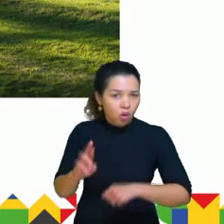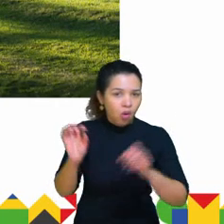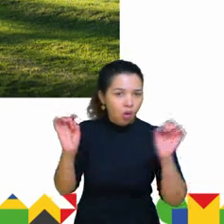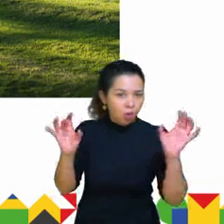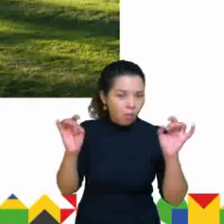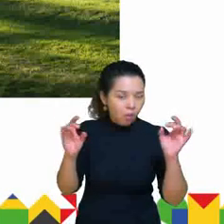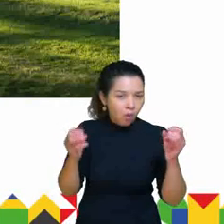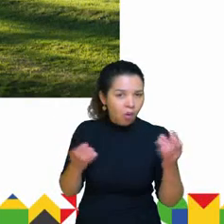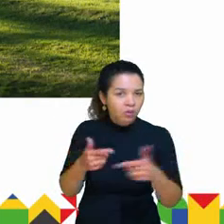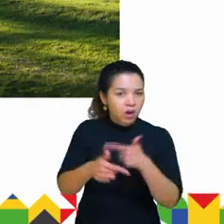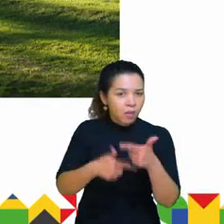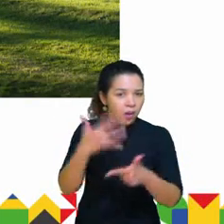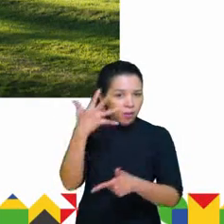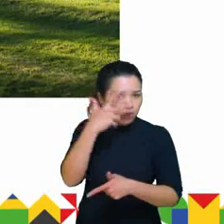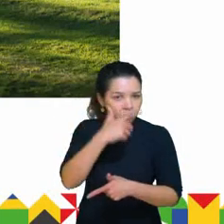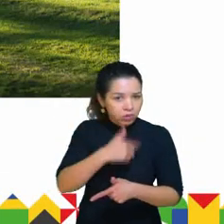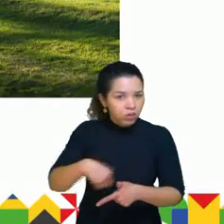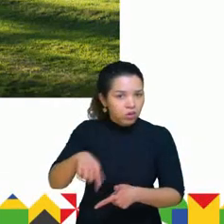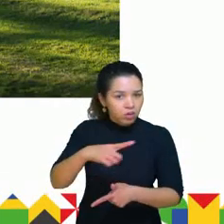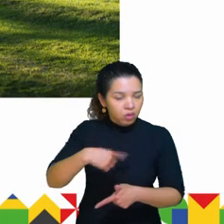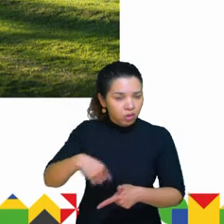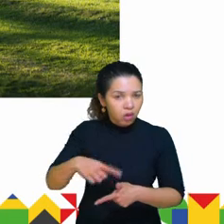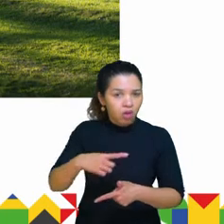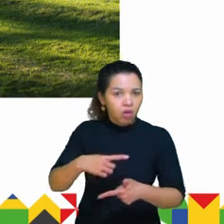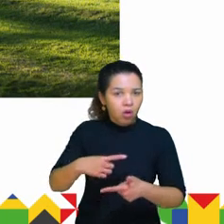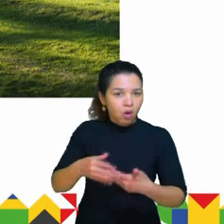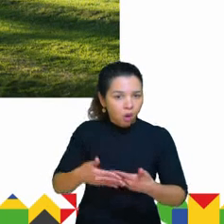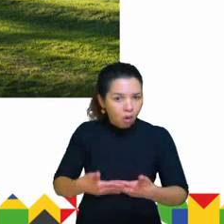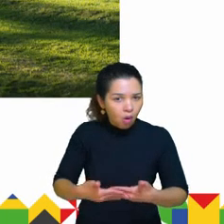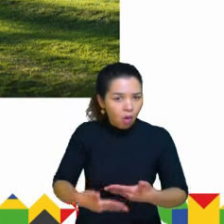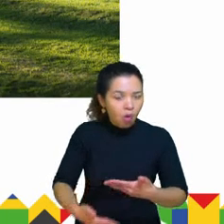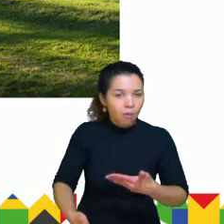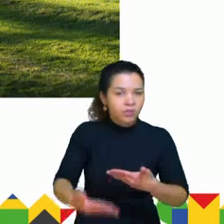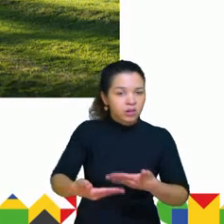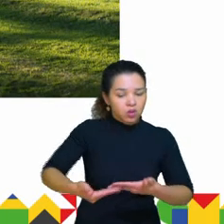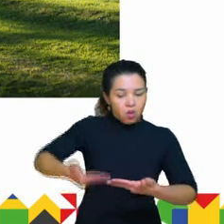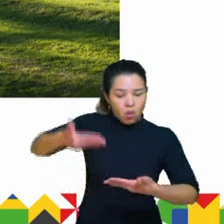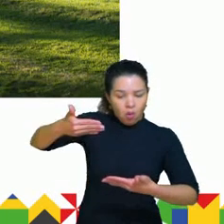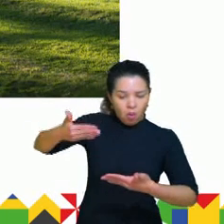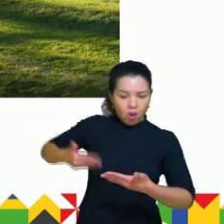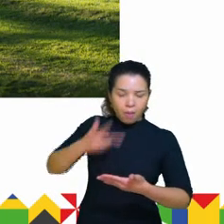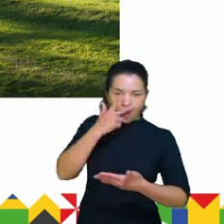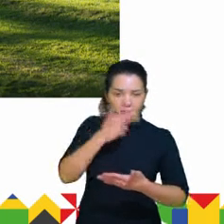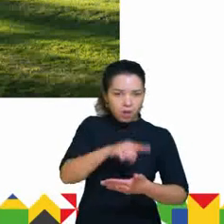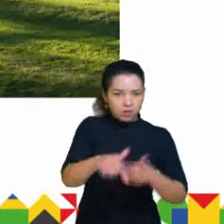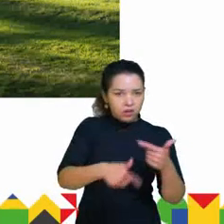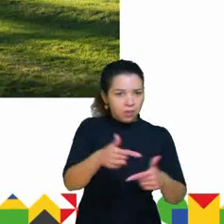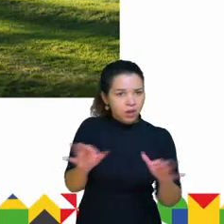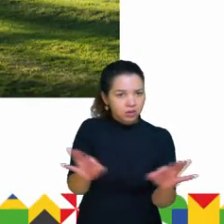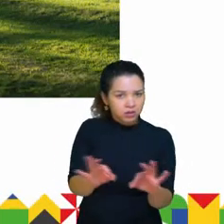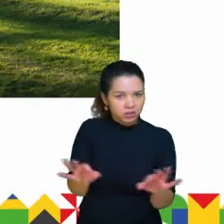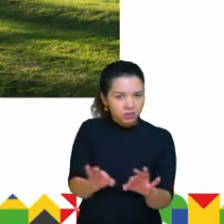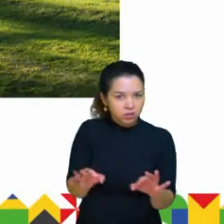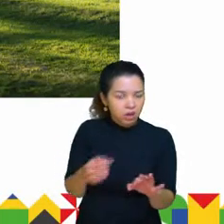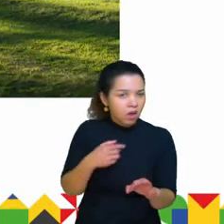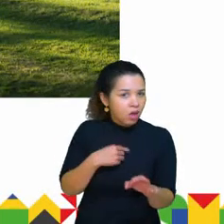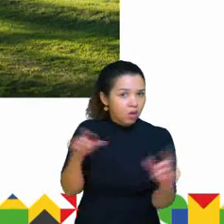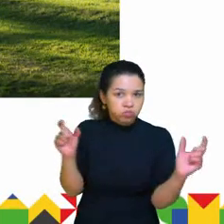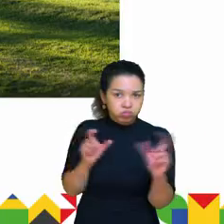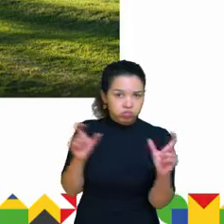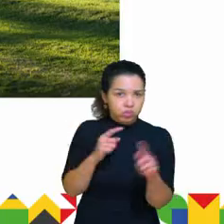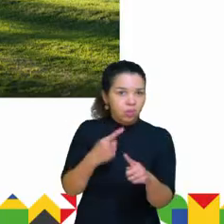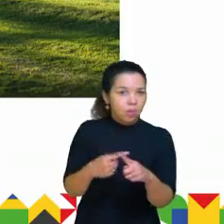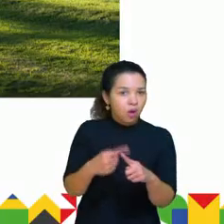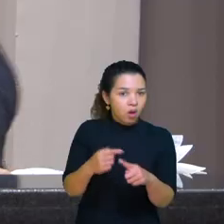estamos sempre começando do início como se as pessoas não fizessem lá Olha eu tô apavorado Acabou meu tempo eu tô apavorado porque eu vou